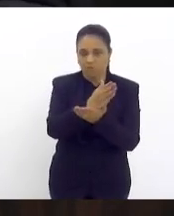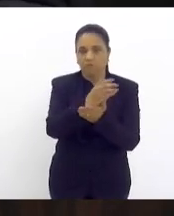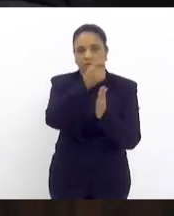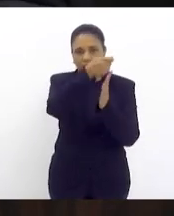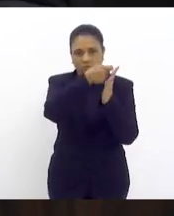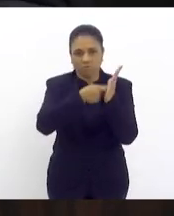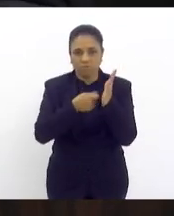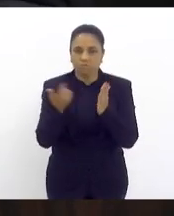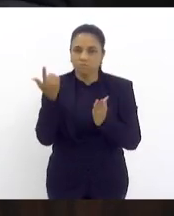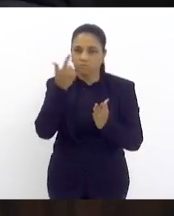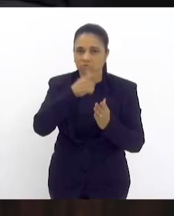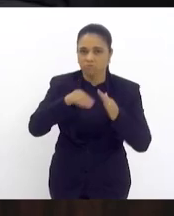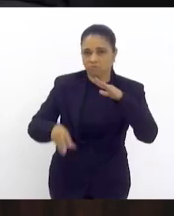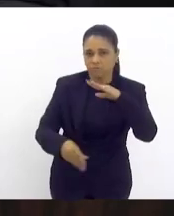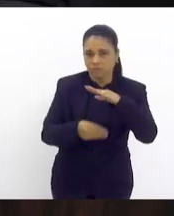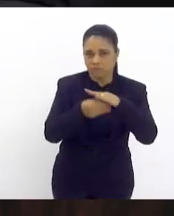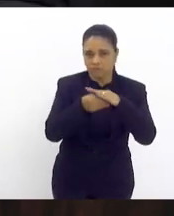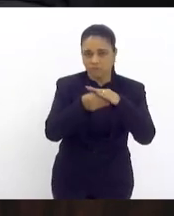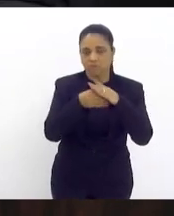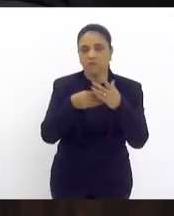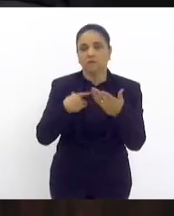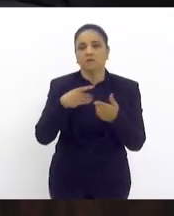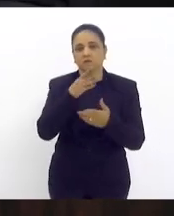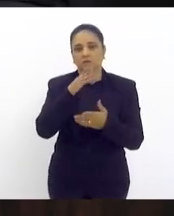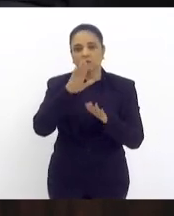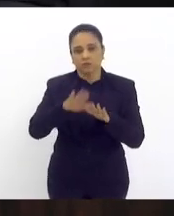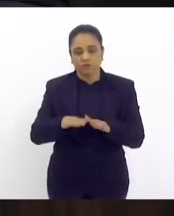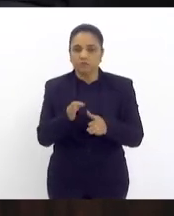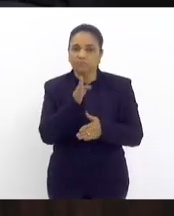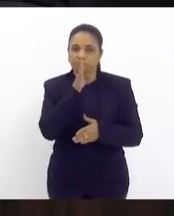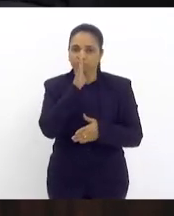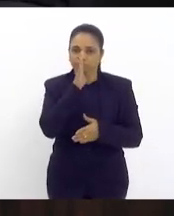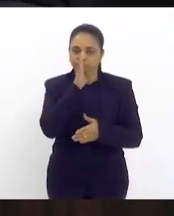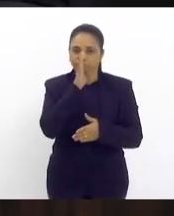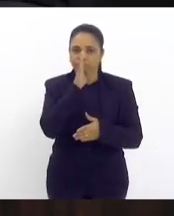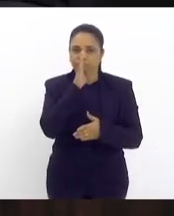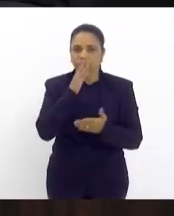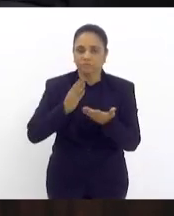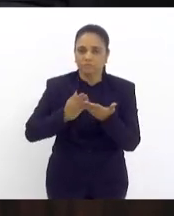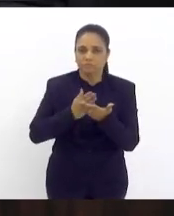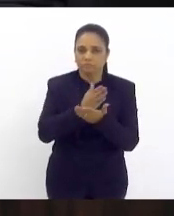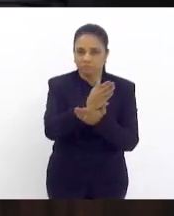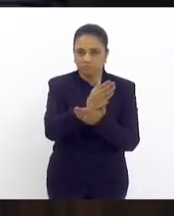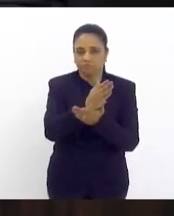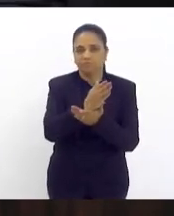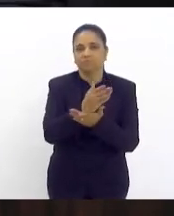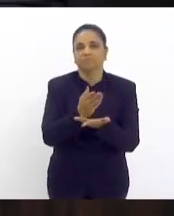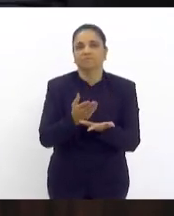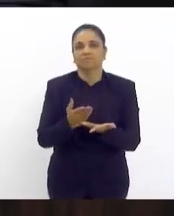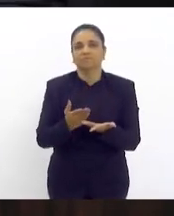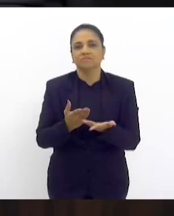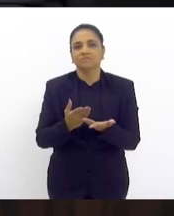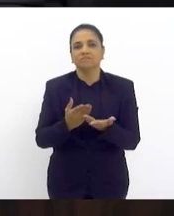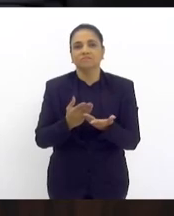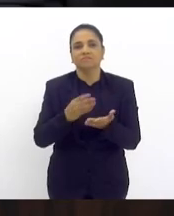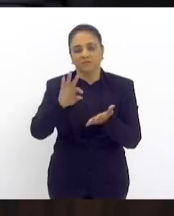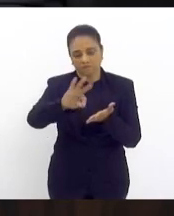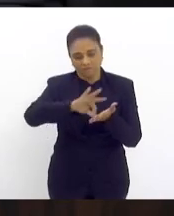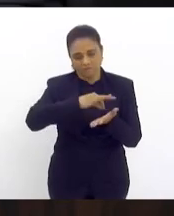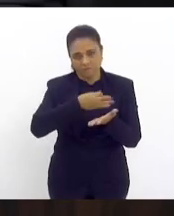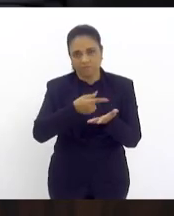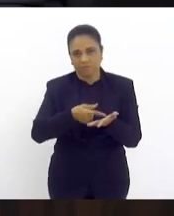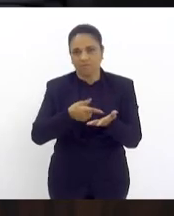do vencido a ser emendado permanece Como estão aprovado autógrafo